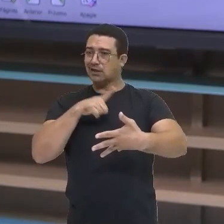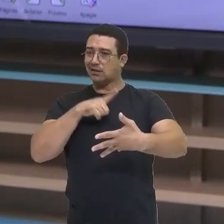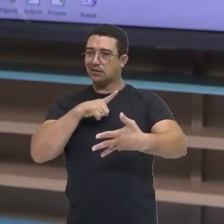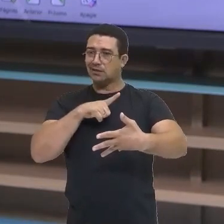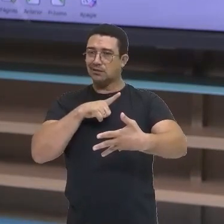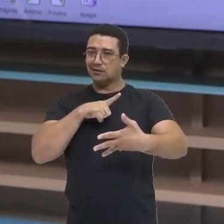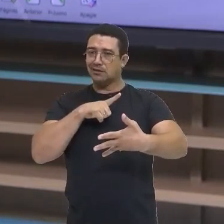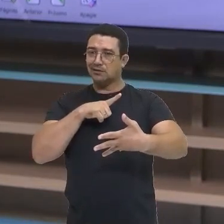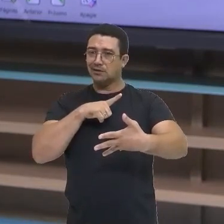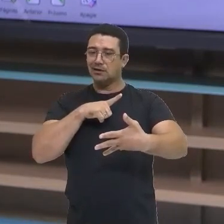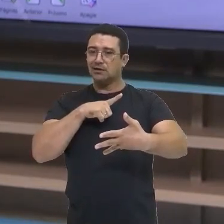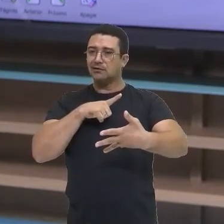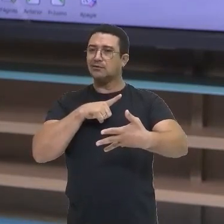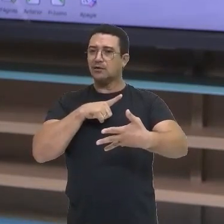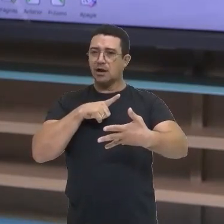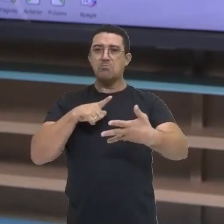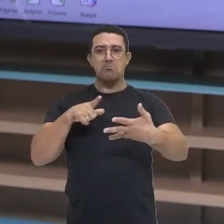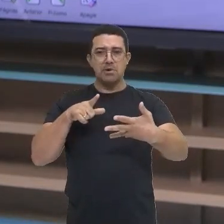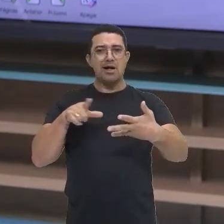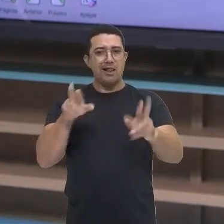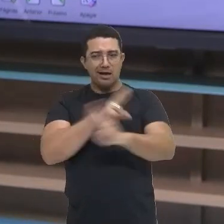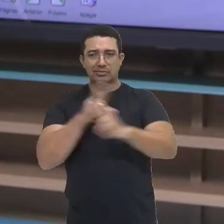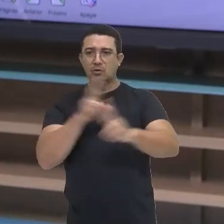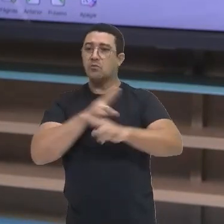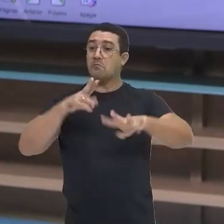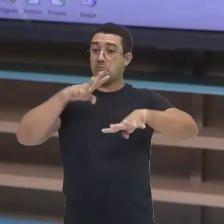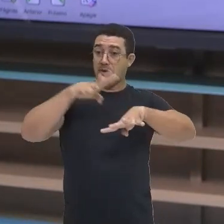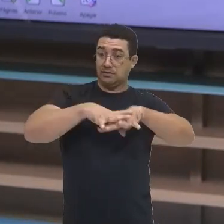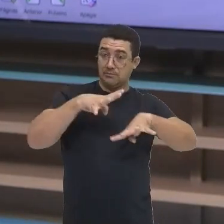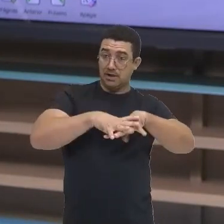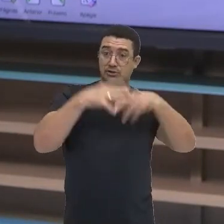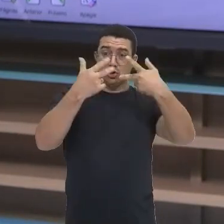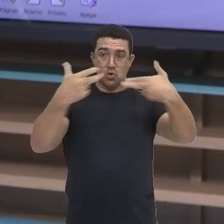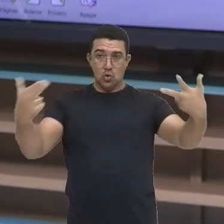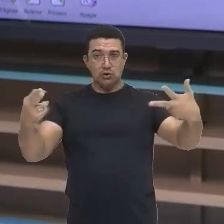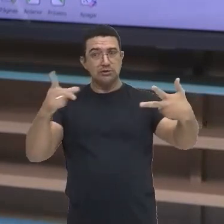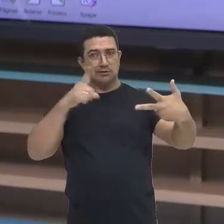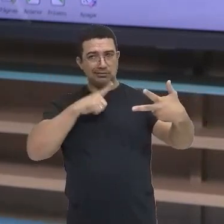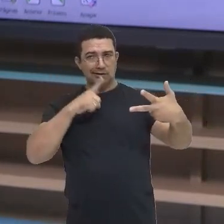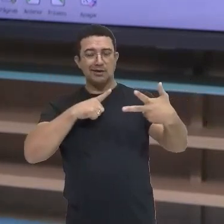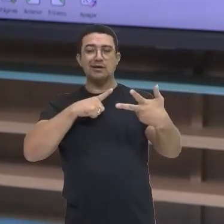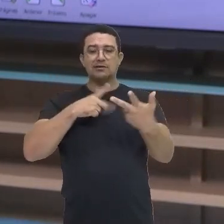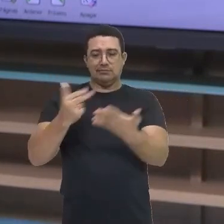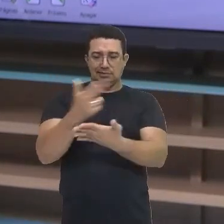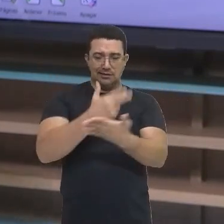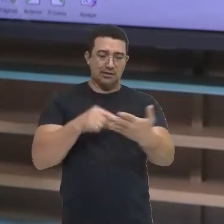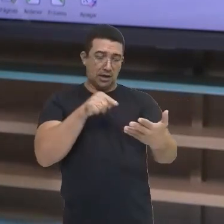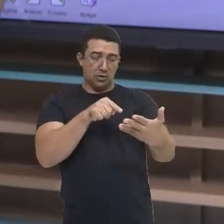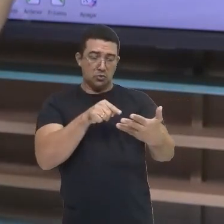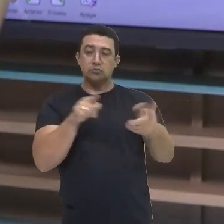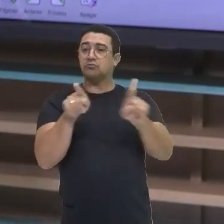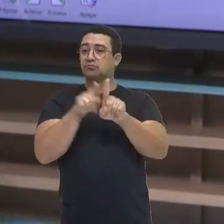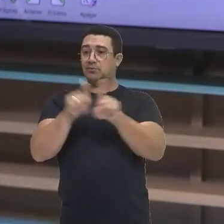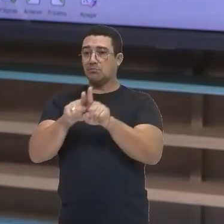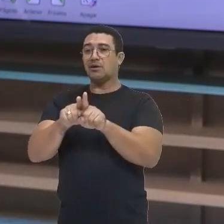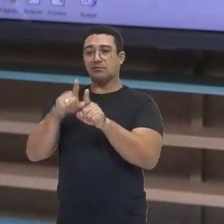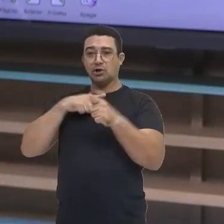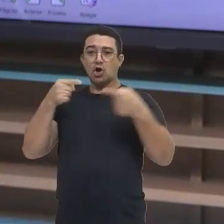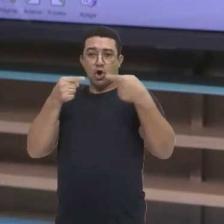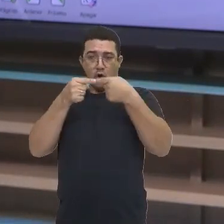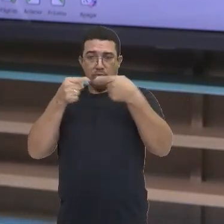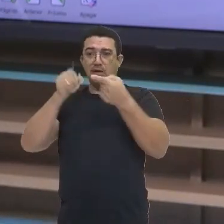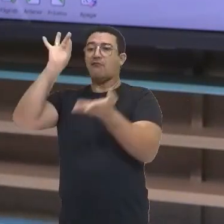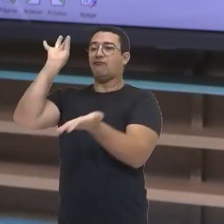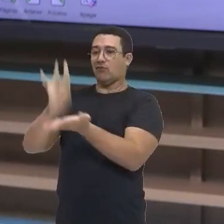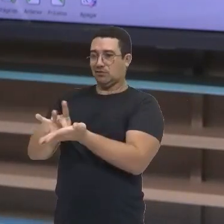relação matemática entre o que eu tenho ali desenhado e o real. Então, há uma relação de